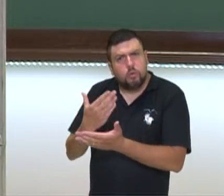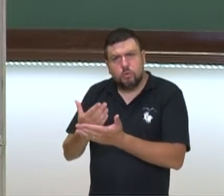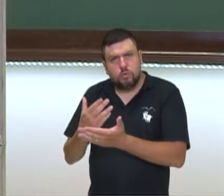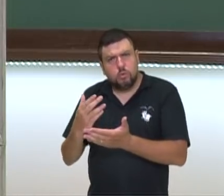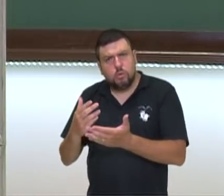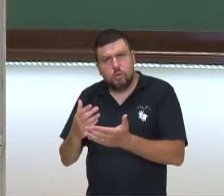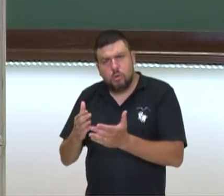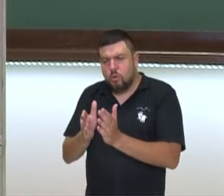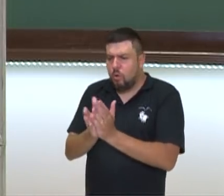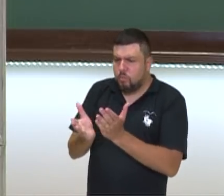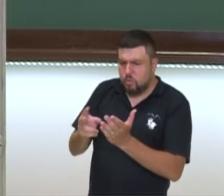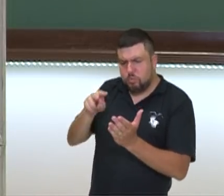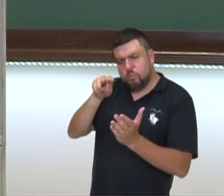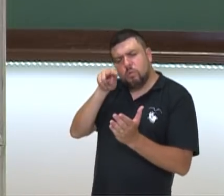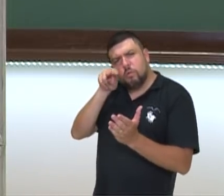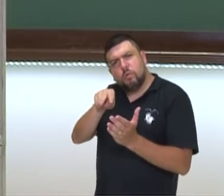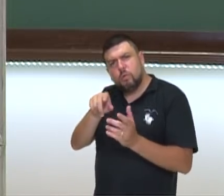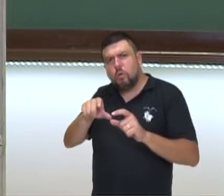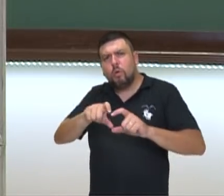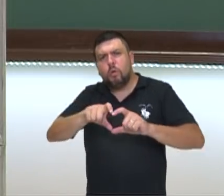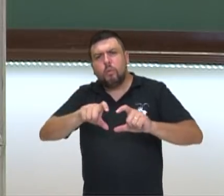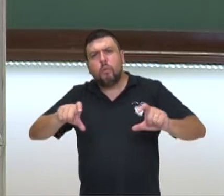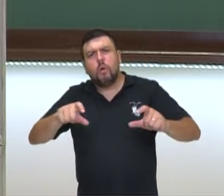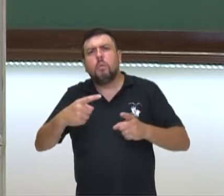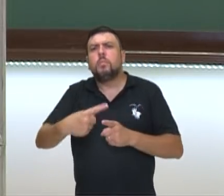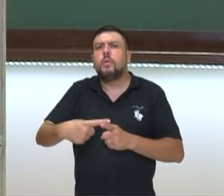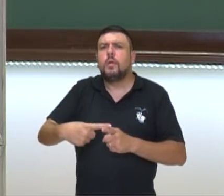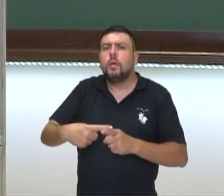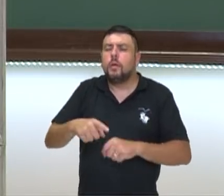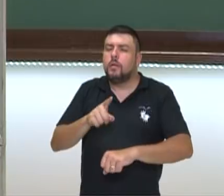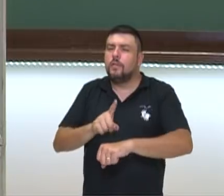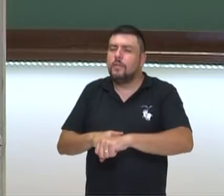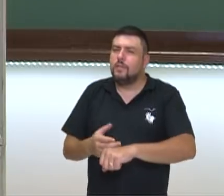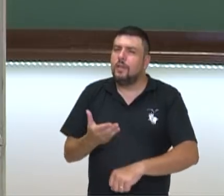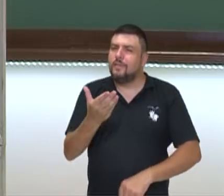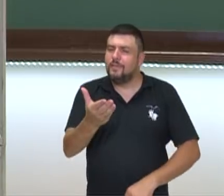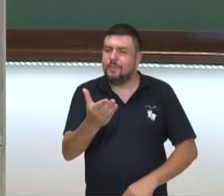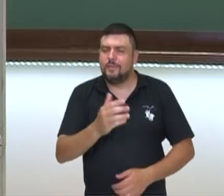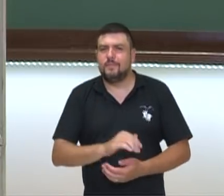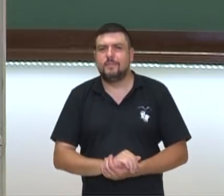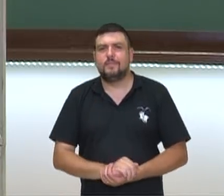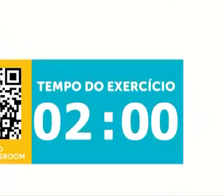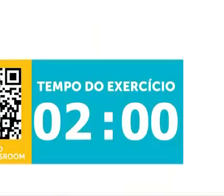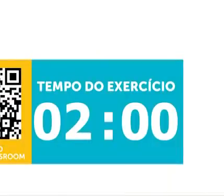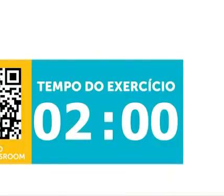que serve esse tipo de texto? Eu vou dar um tempinho para vocês poderem responder e já volto aí.